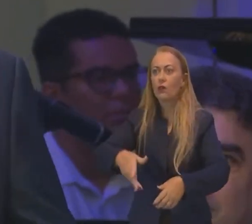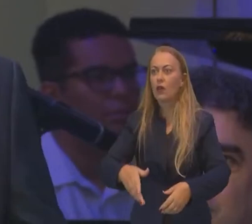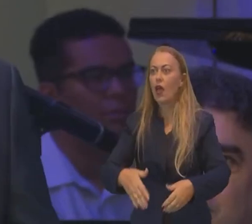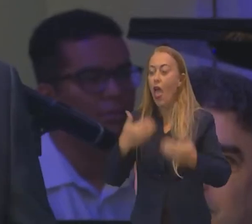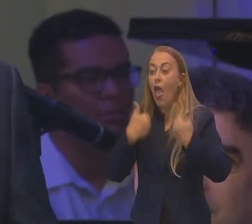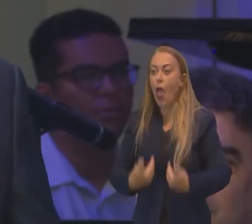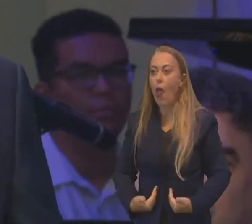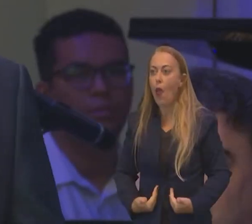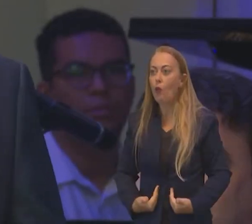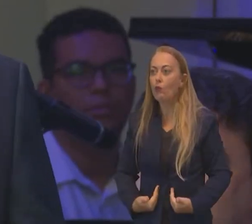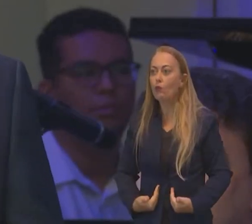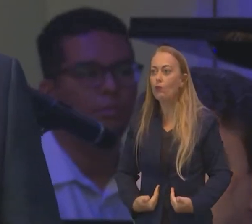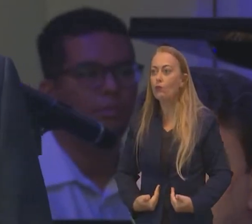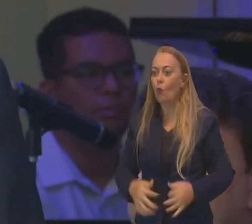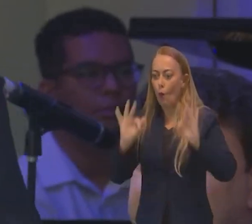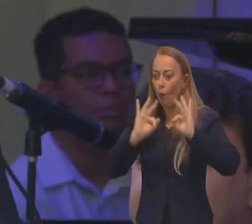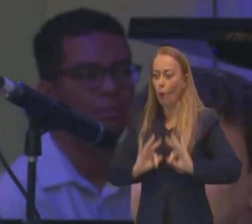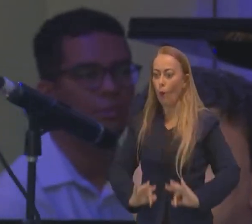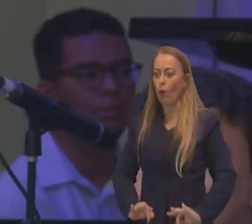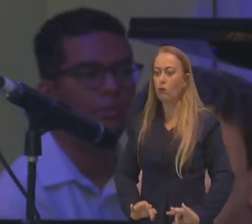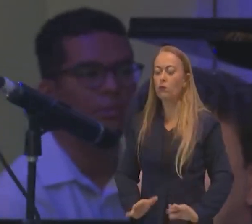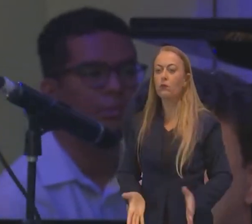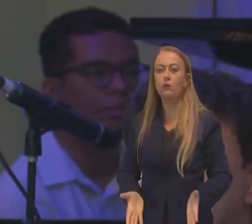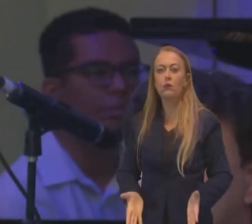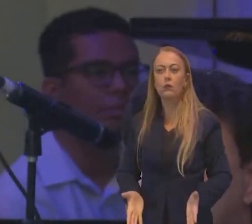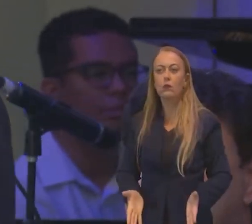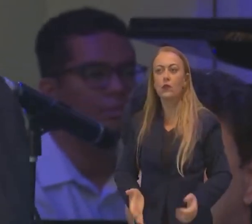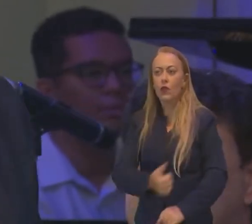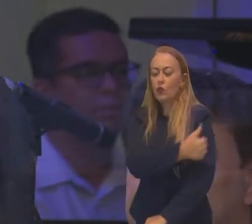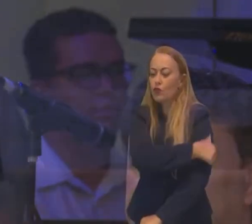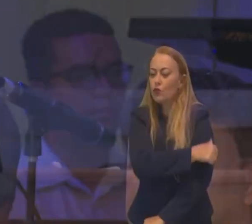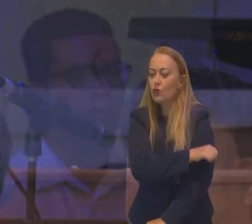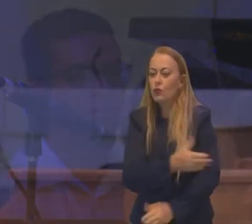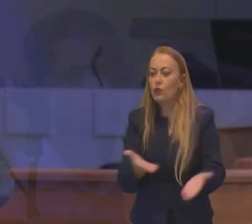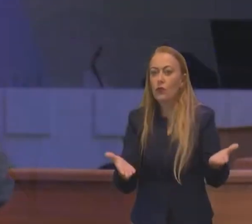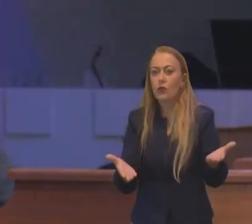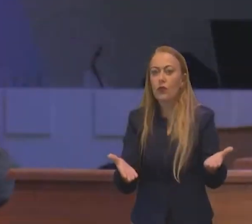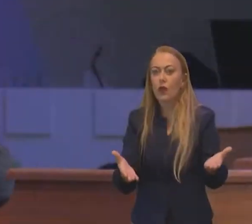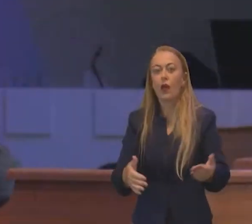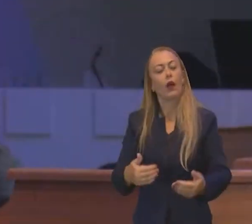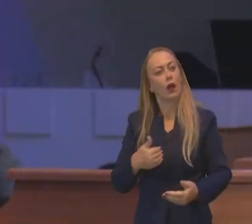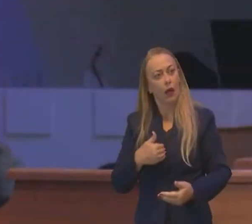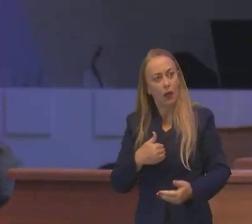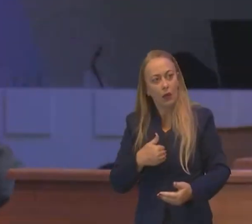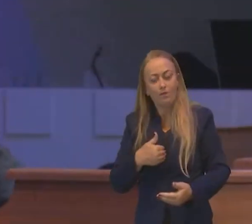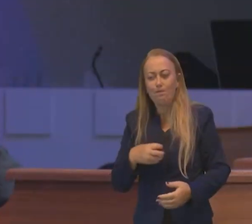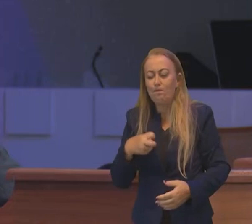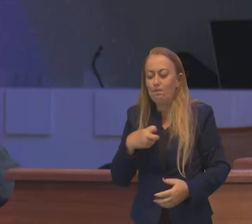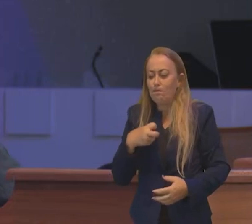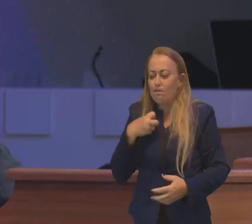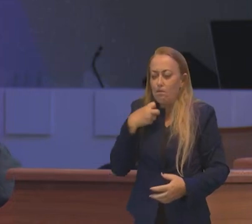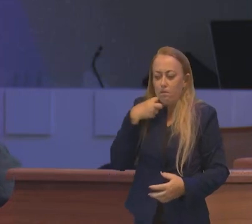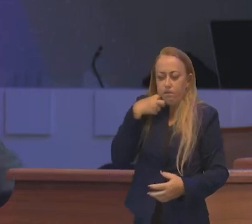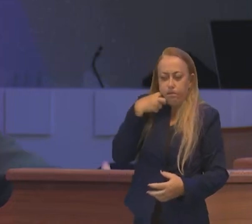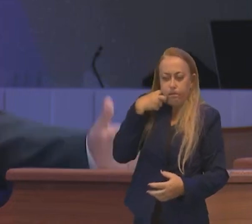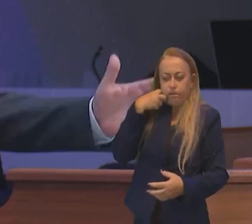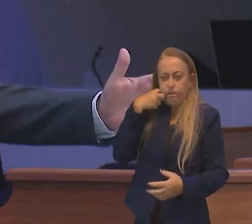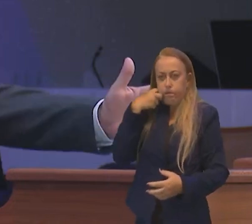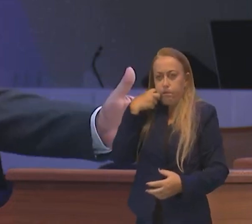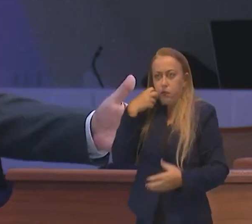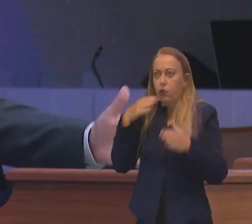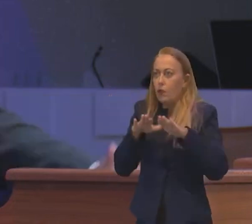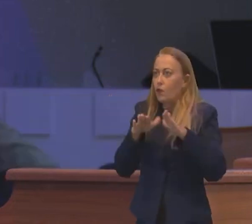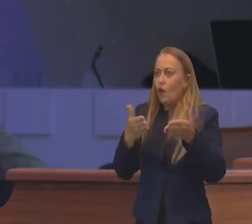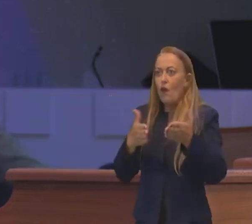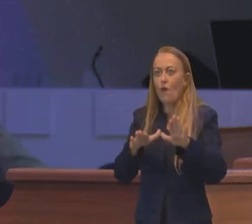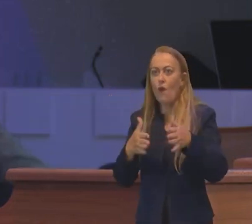Eu tive que tirar, obviamente, para poder entrar. Eu não ia perder a oportunidade. Uma situação altamente constrangedora. Talvez você pense